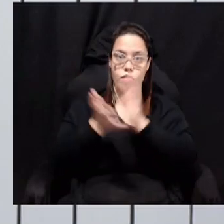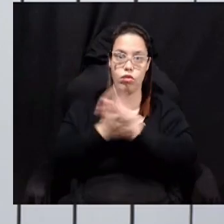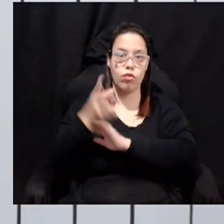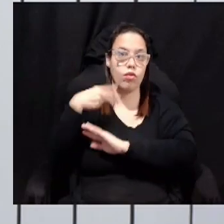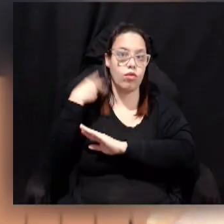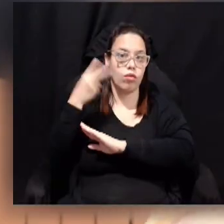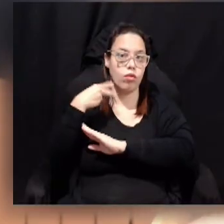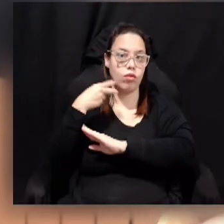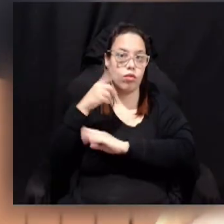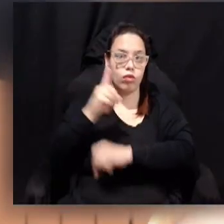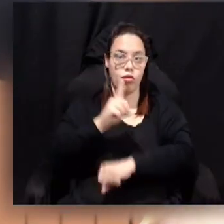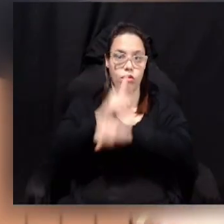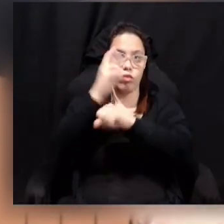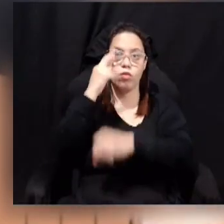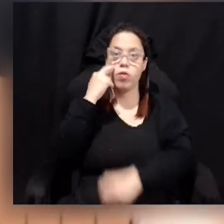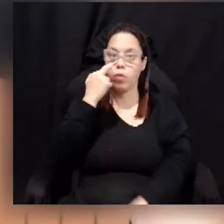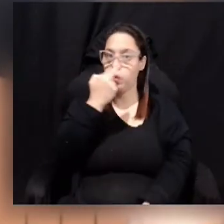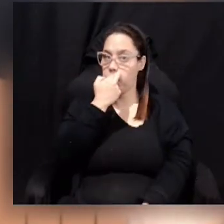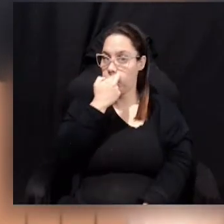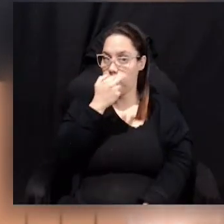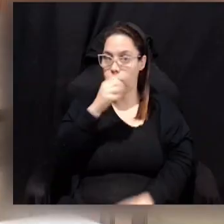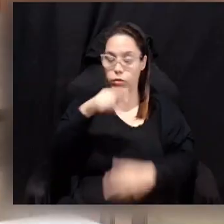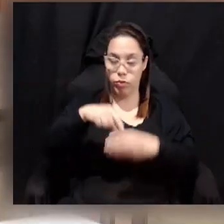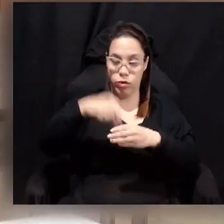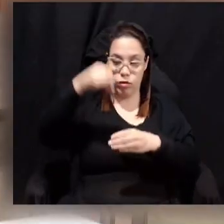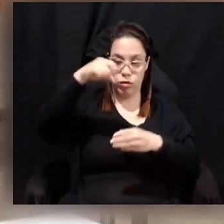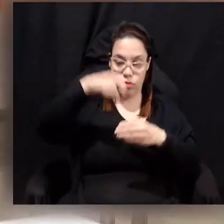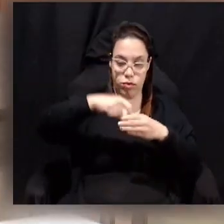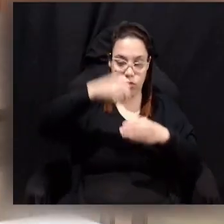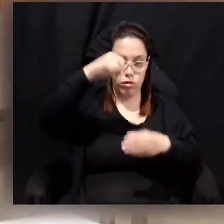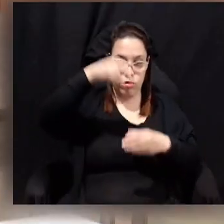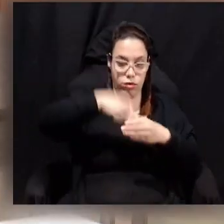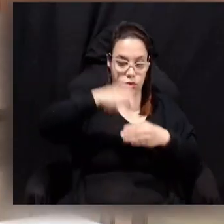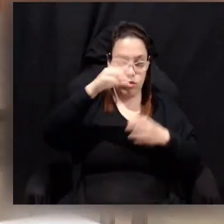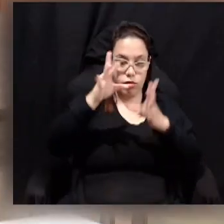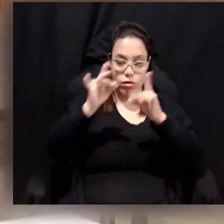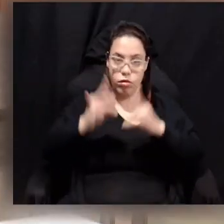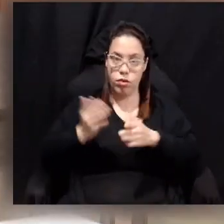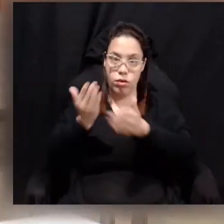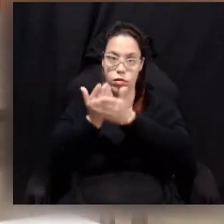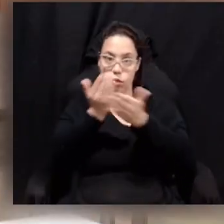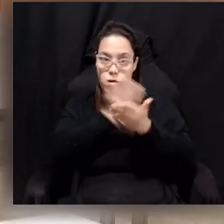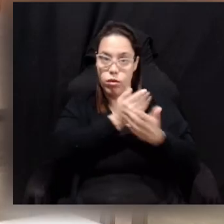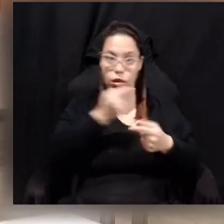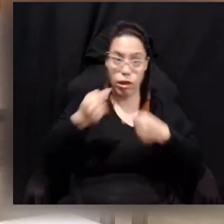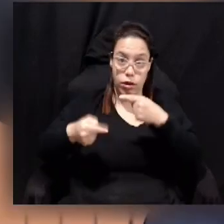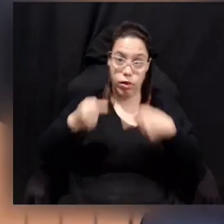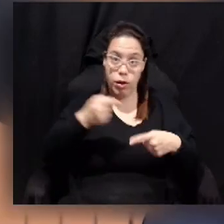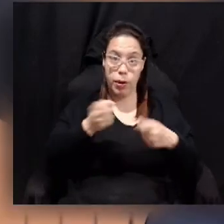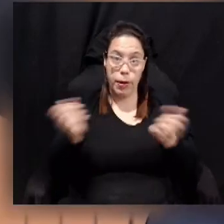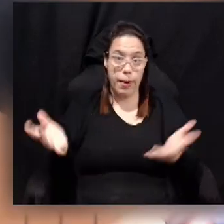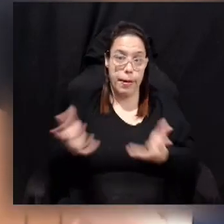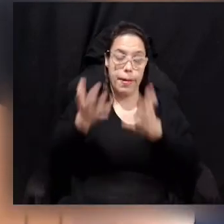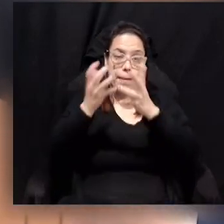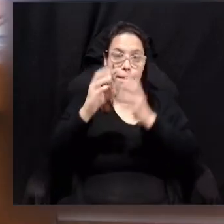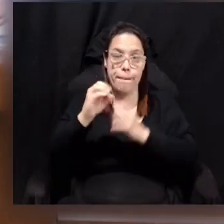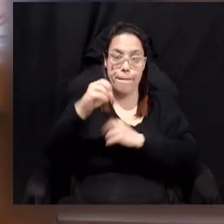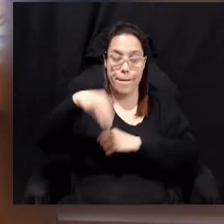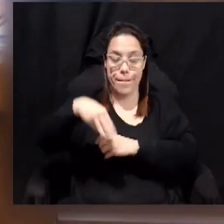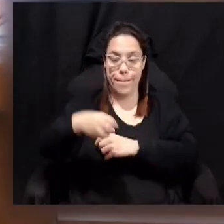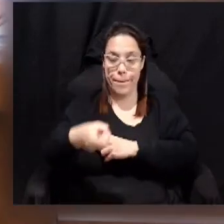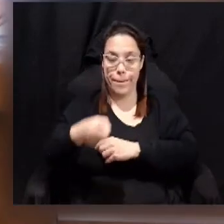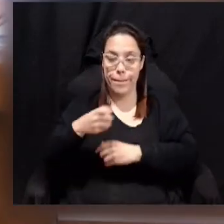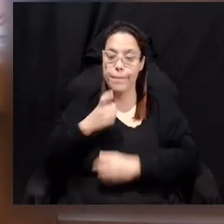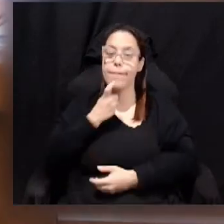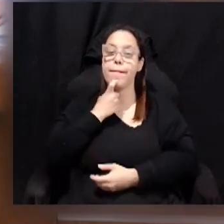Dr. Ianco. O sorteio dos integrantes da Comissão Especial de Estudos para debater o fomento do comércio exterior em Campinas foi